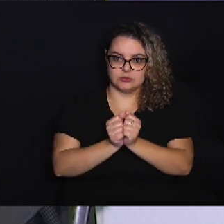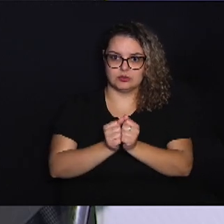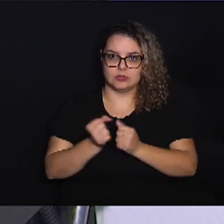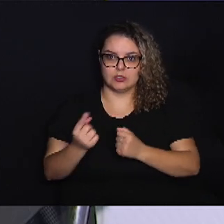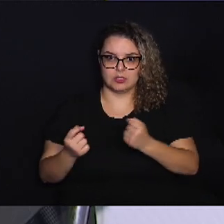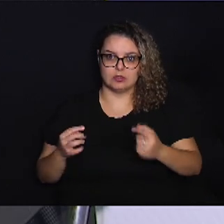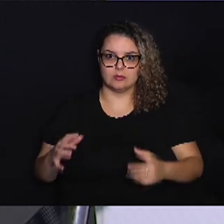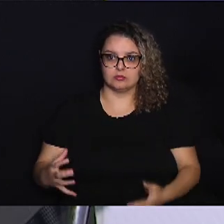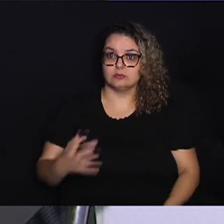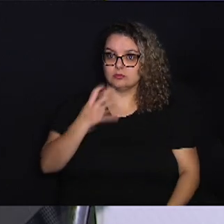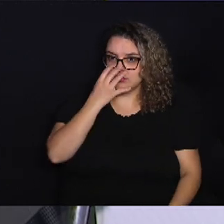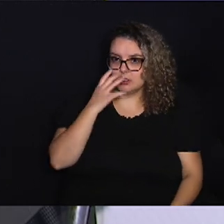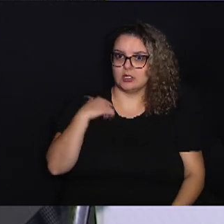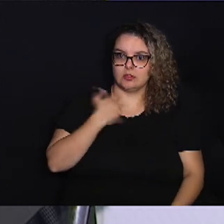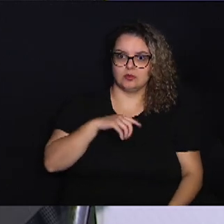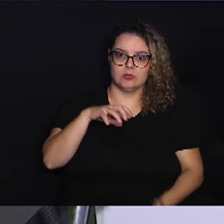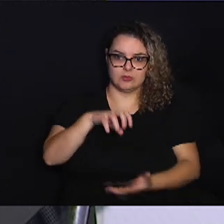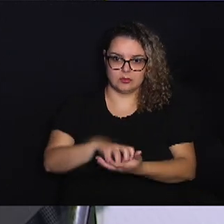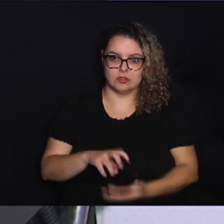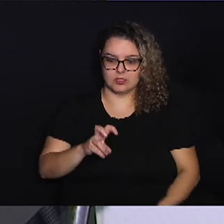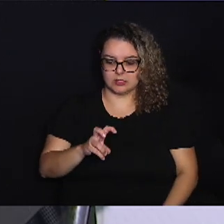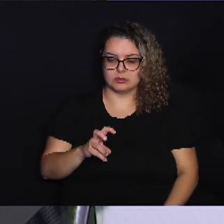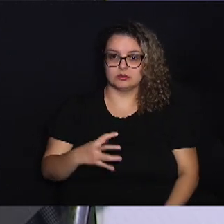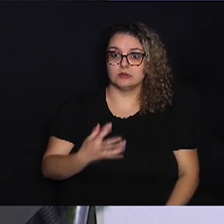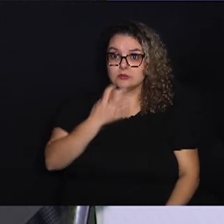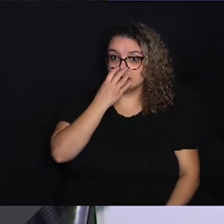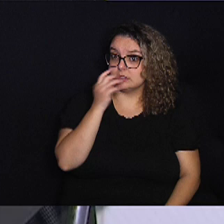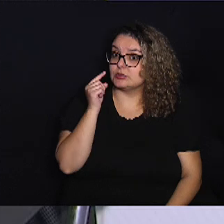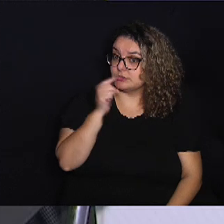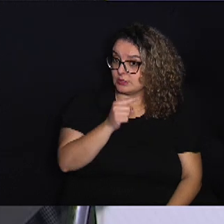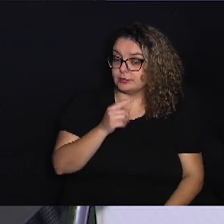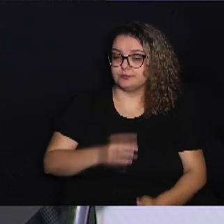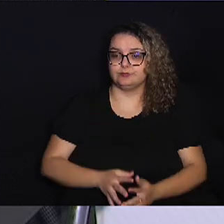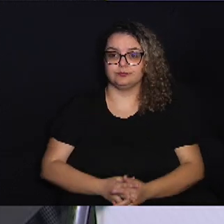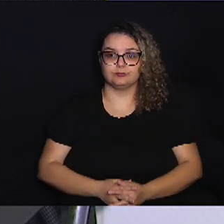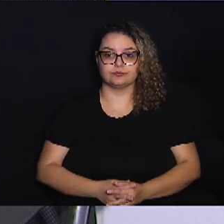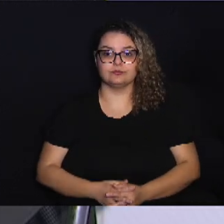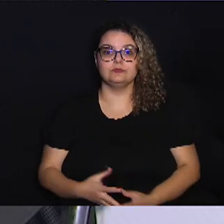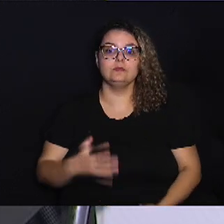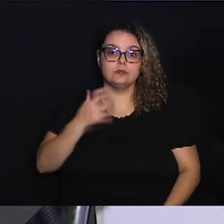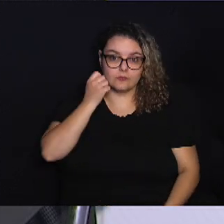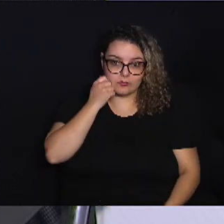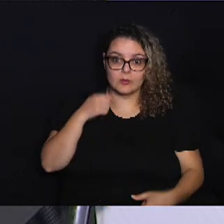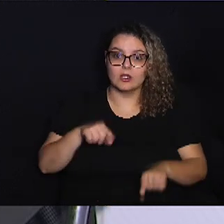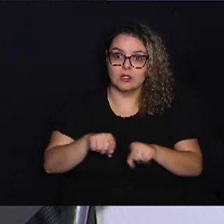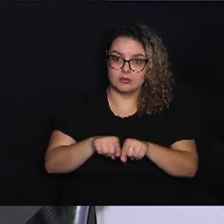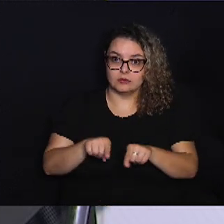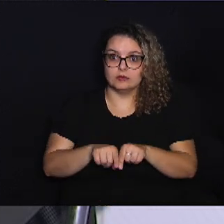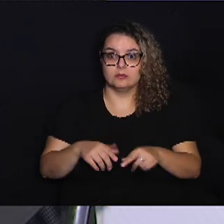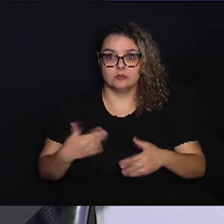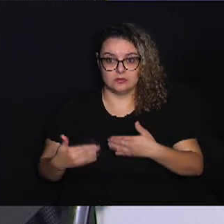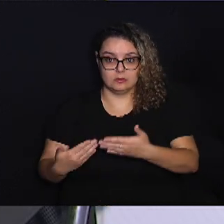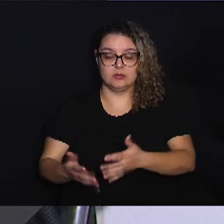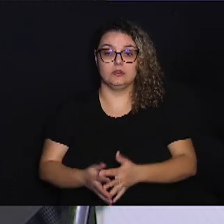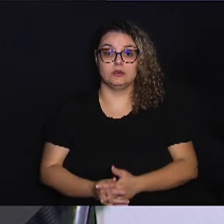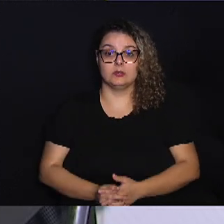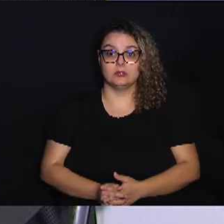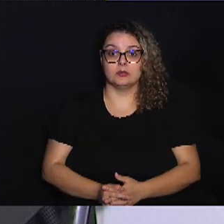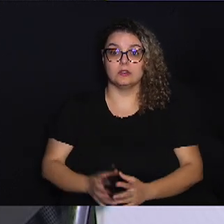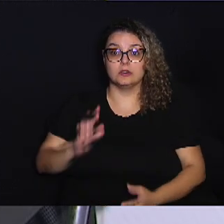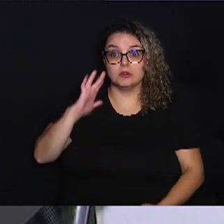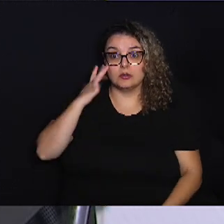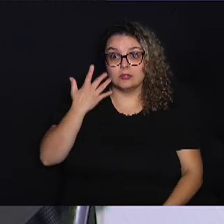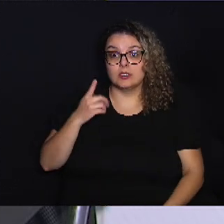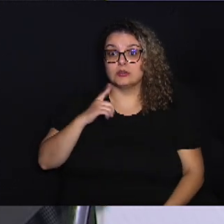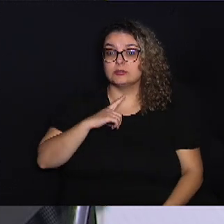cães. Então a nossa ONG assumiu 5 cães de lá e foram adotados também com o tempo. E eu acho que assim, a gente tem